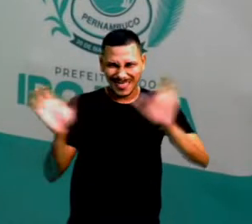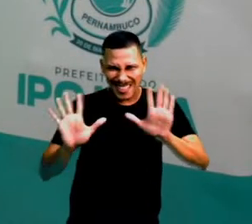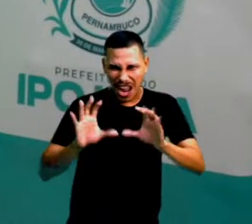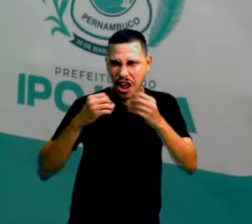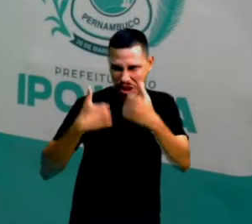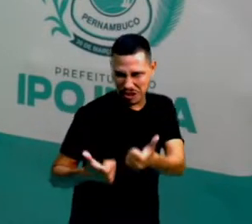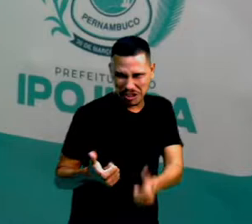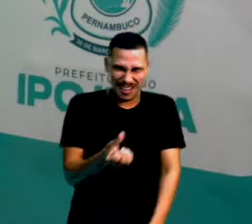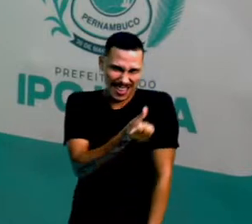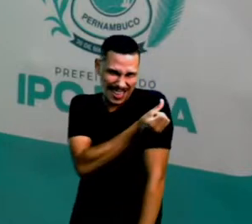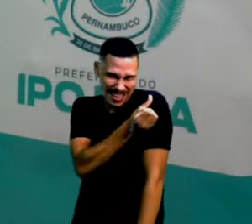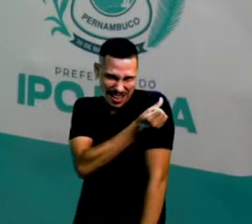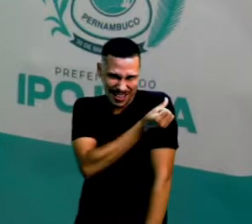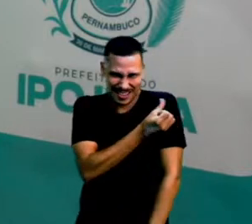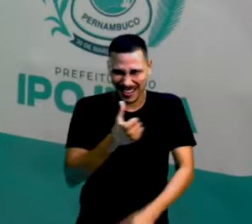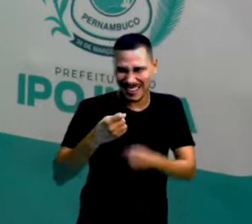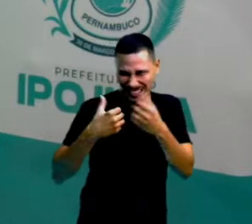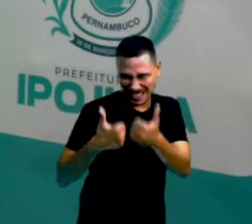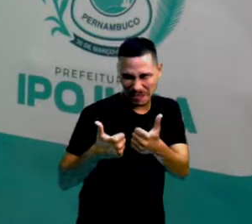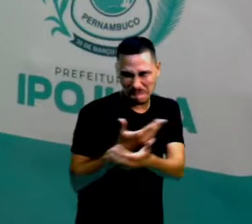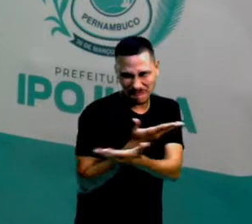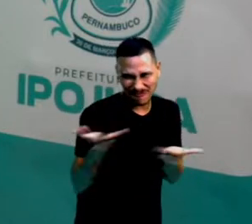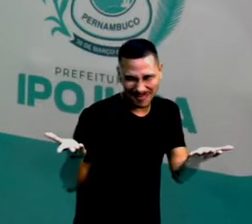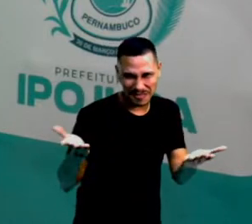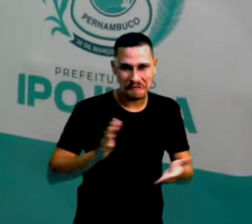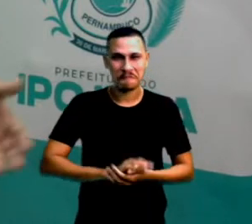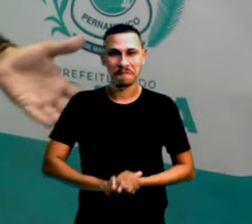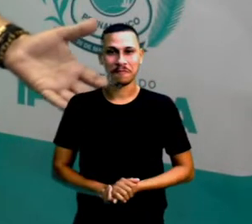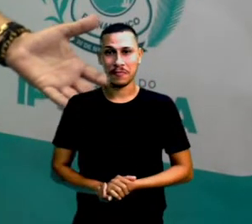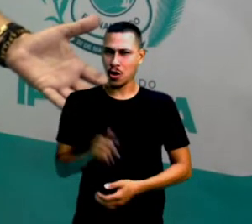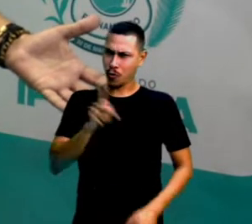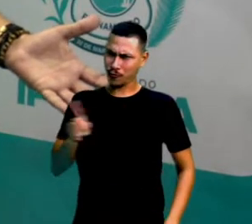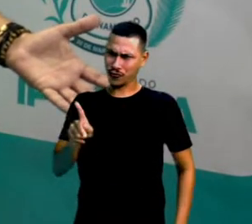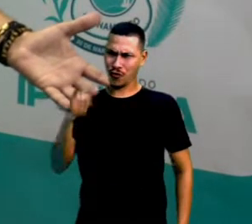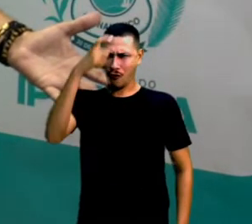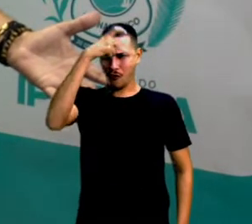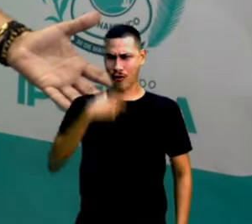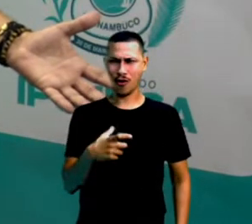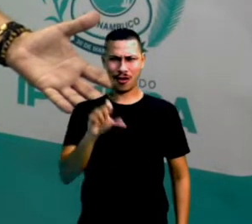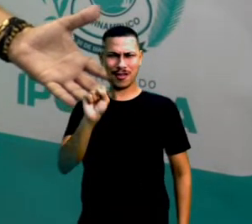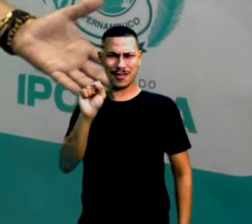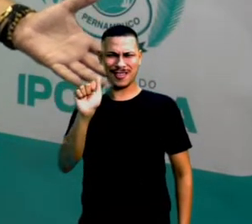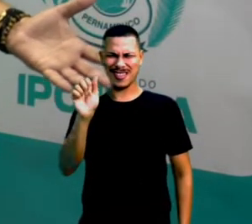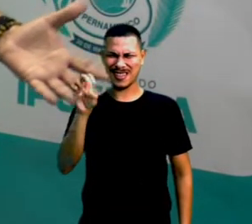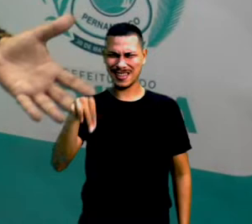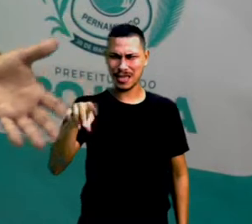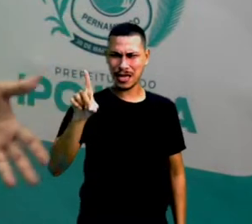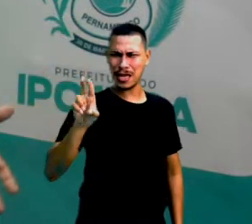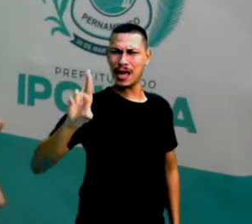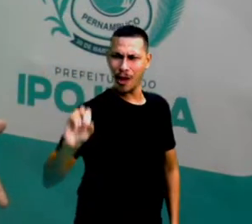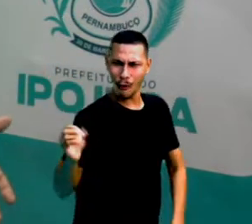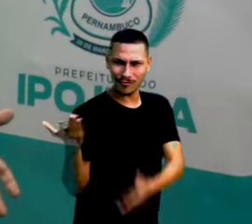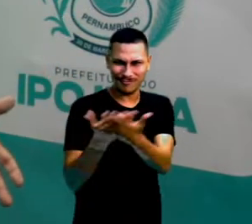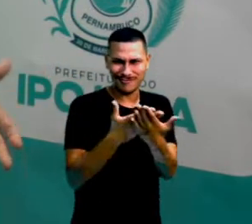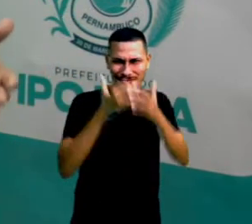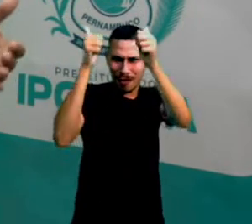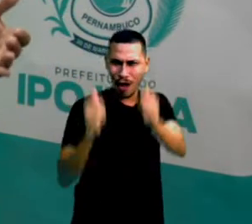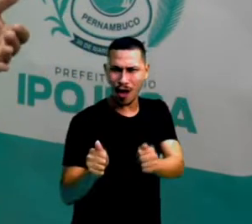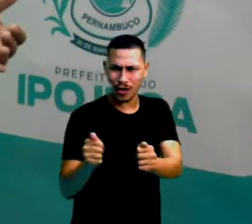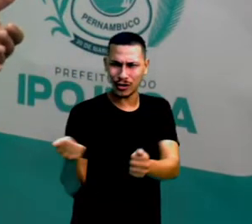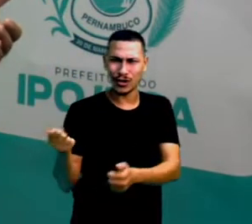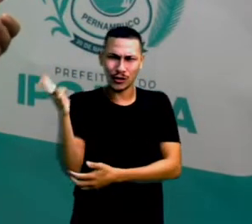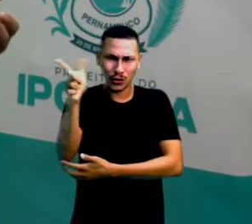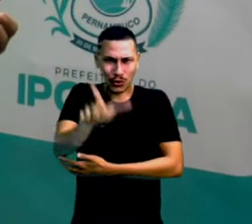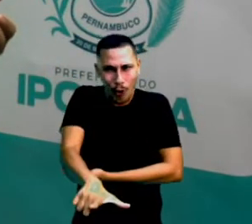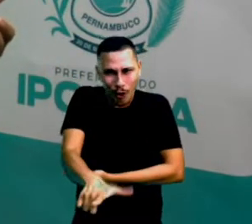E aí, sexto ano, tudo bom com vocês? Professor Sandro Guerra, tio Sandro, para mais uma aula de arte aqui na nossa